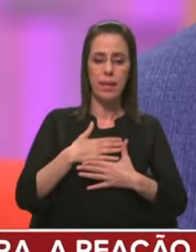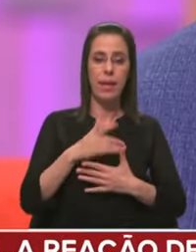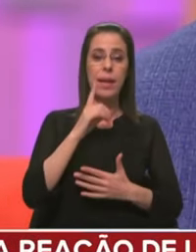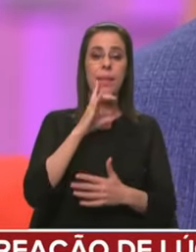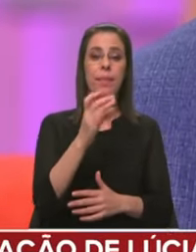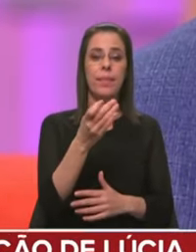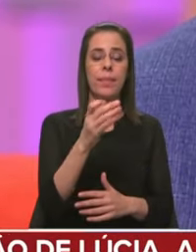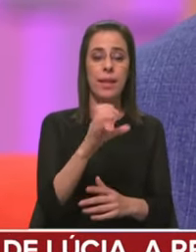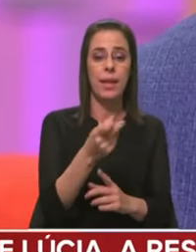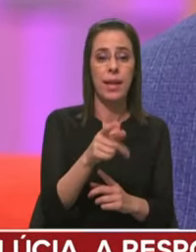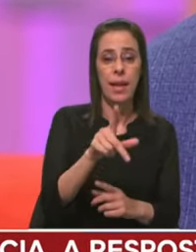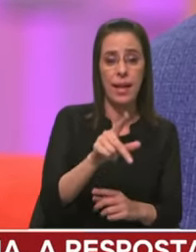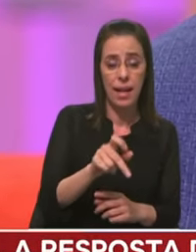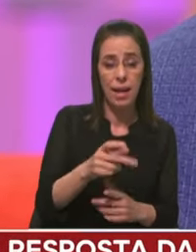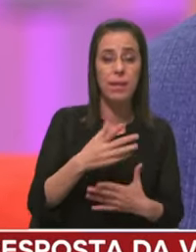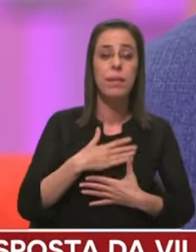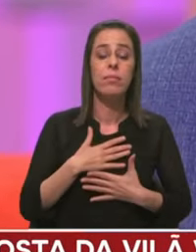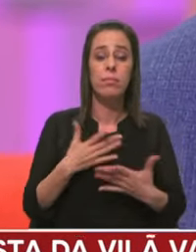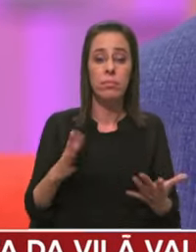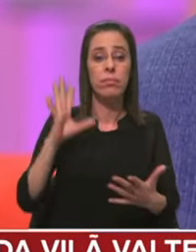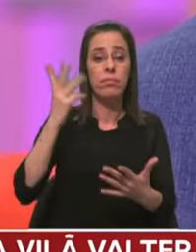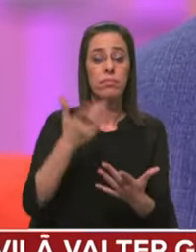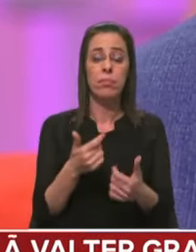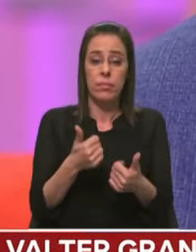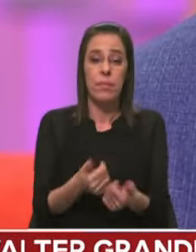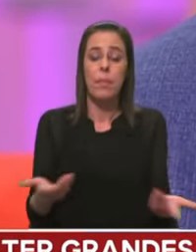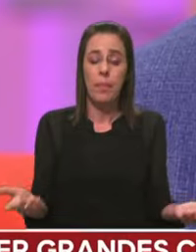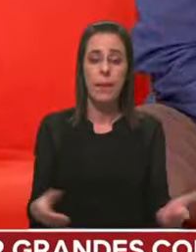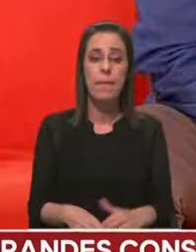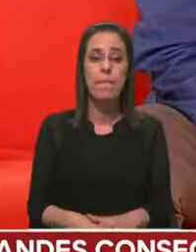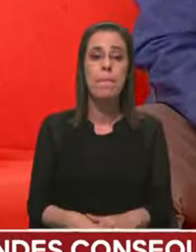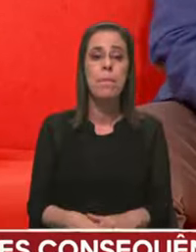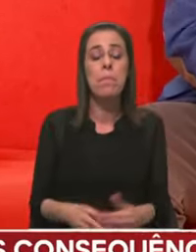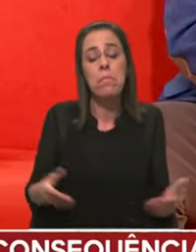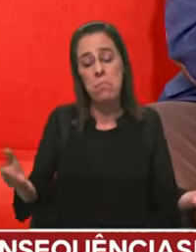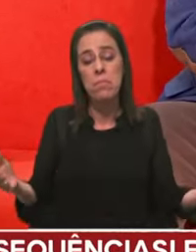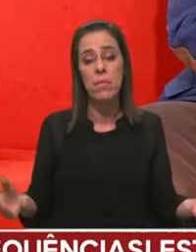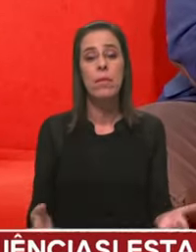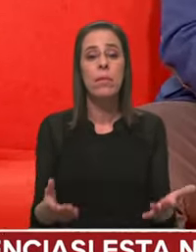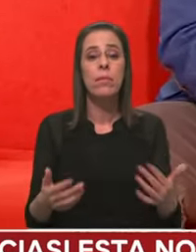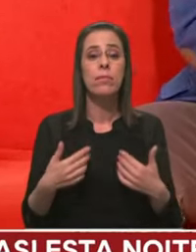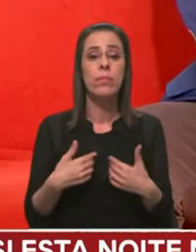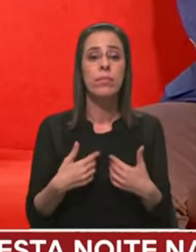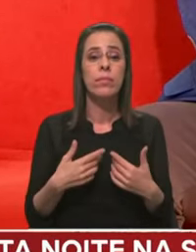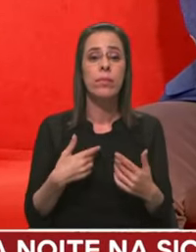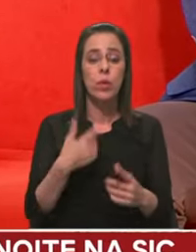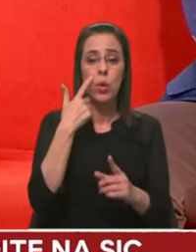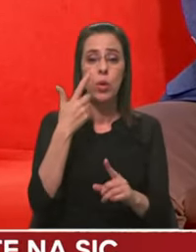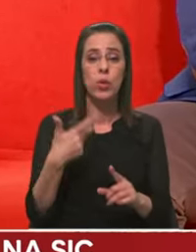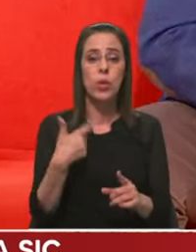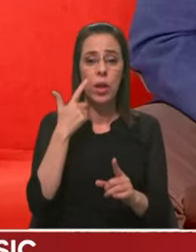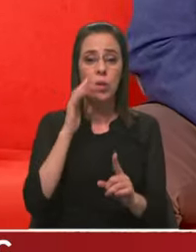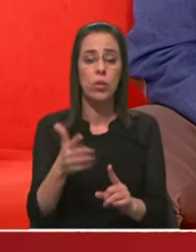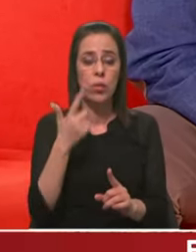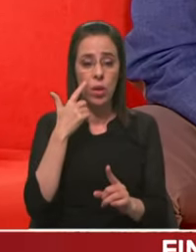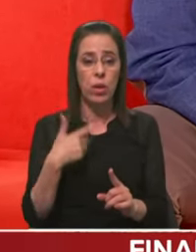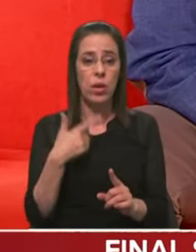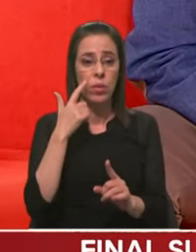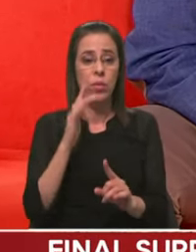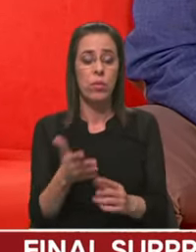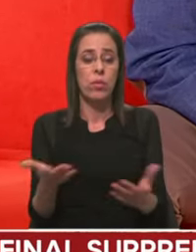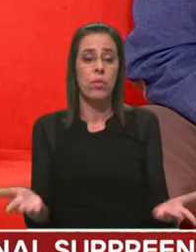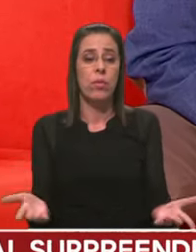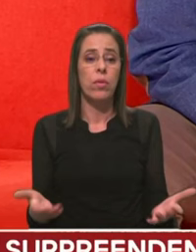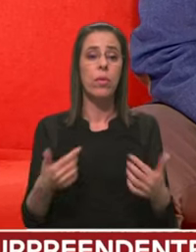Carla Essas coisas acontecem não acontecem bem Nós dávamos já nos conhecíamos eh